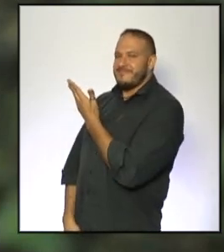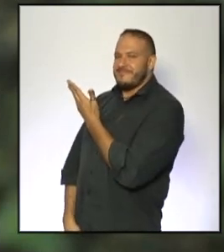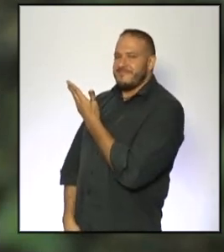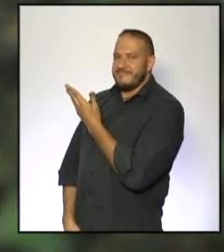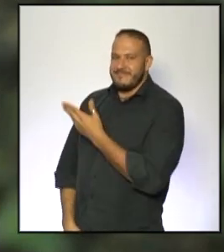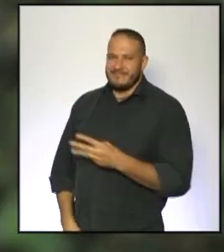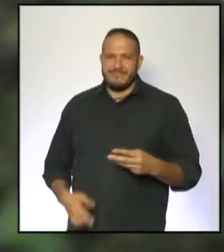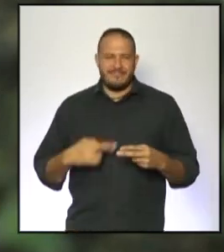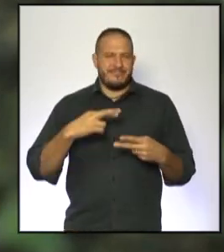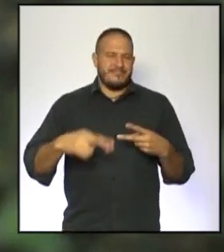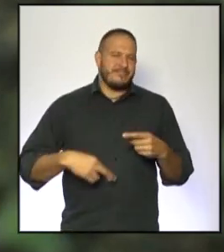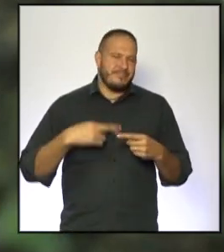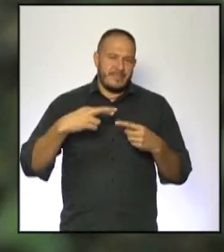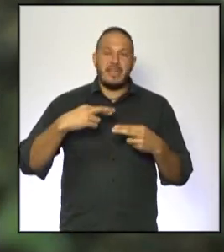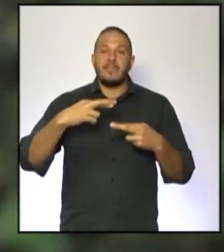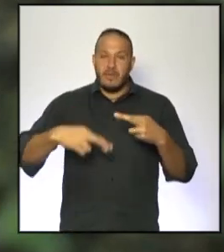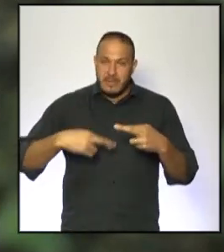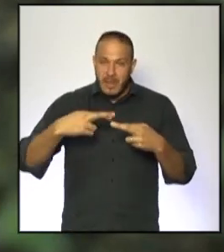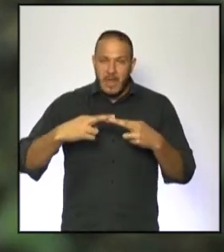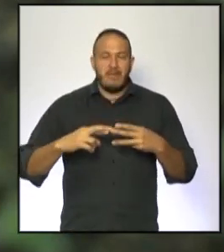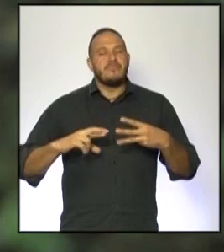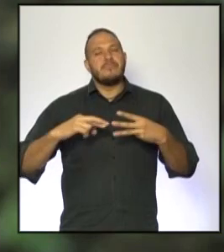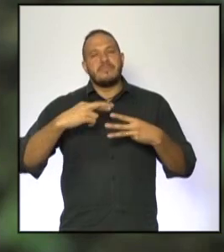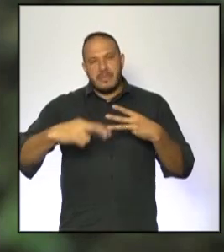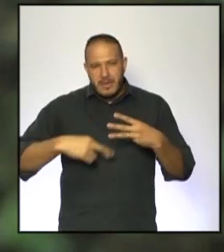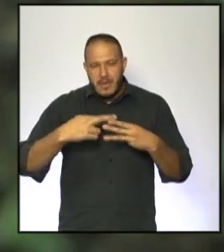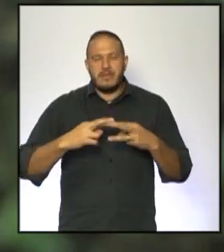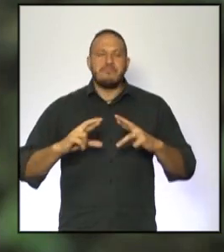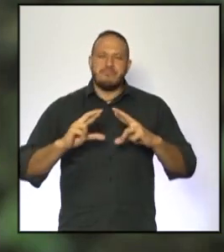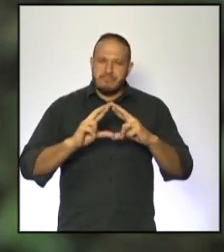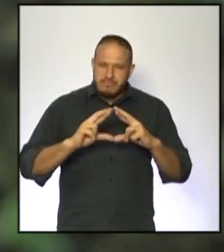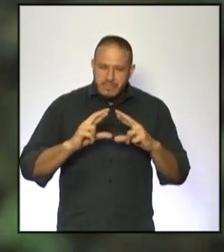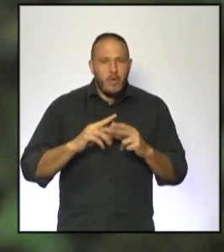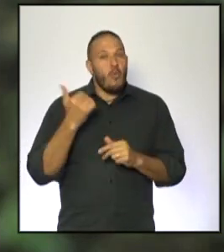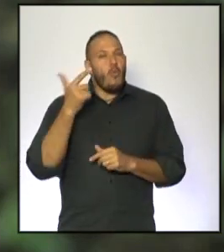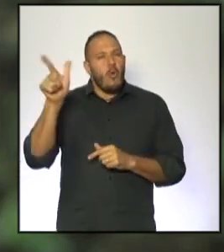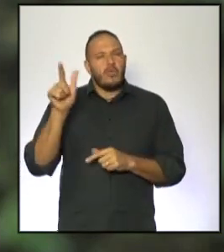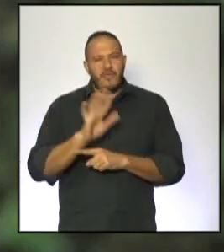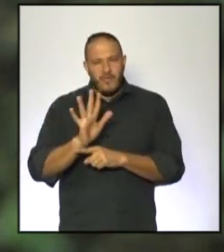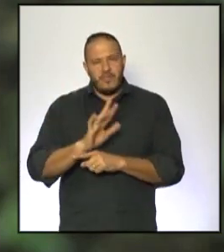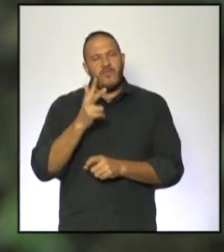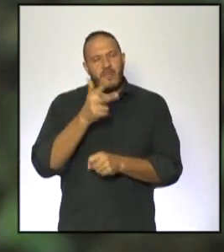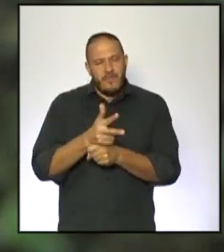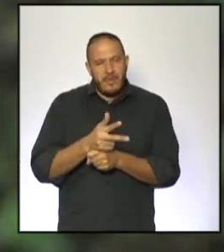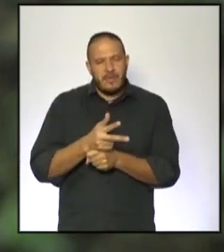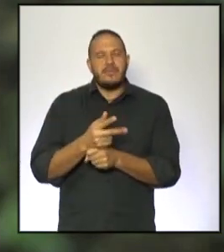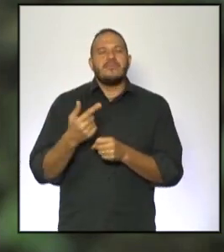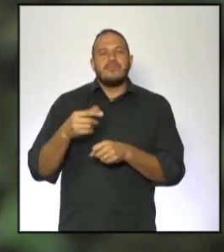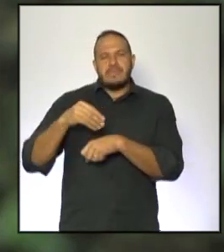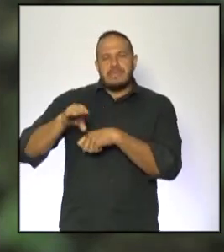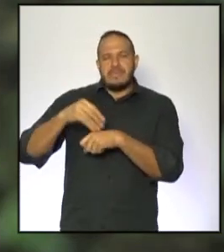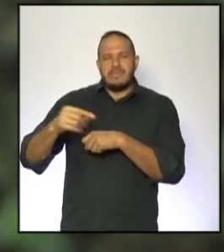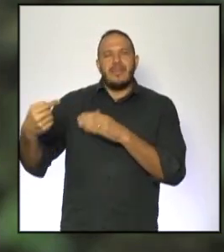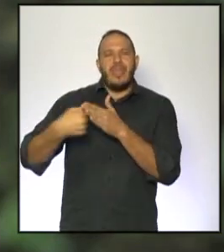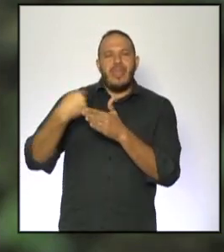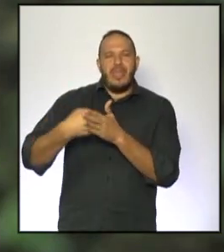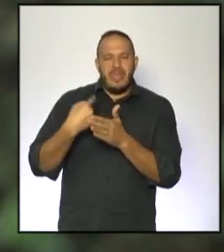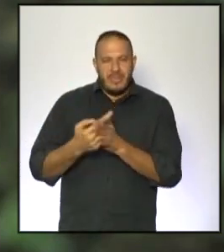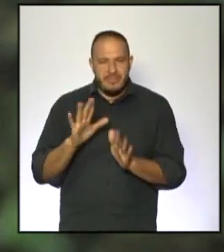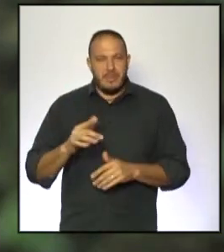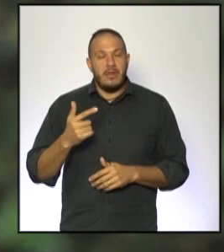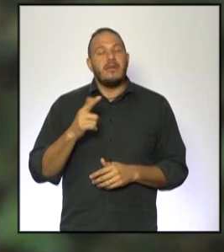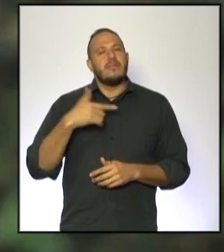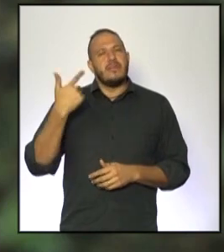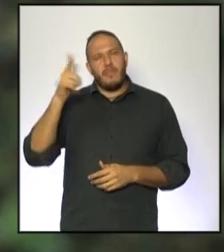será tema de um outro vídeo que eu vou gravar, tirando algumas dúvidas que eu tenho recebido. Nos últimos tempos, alguns outros R's